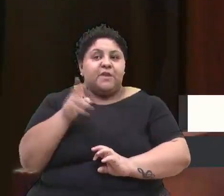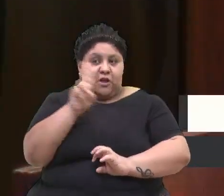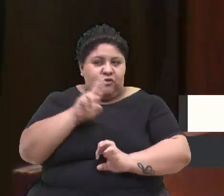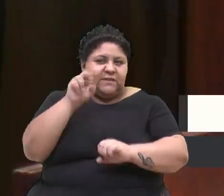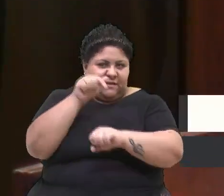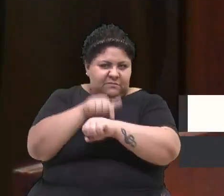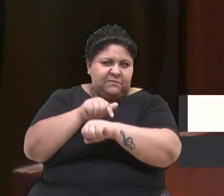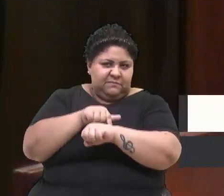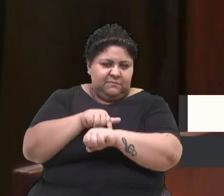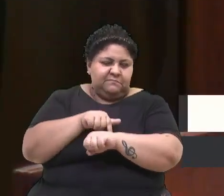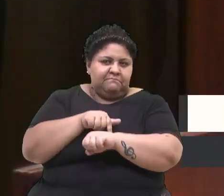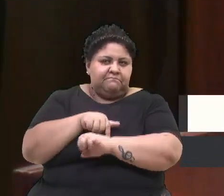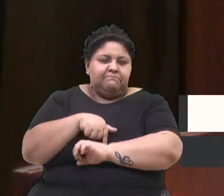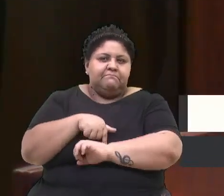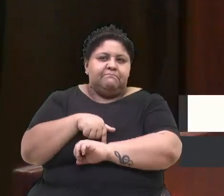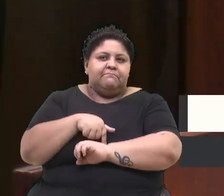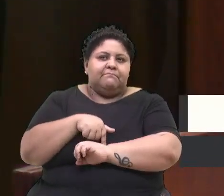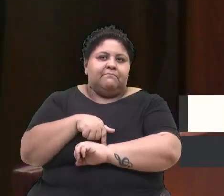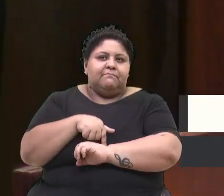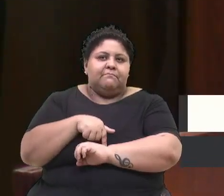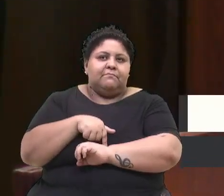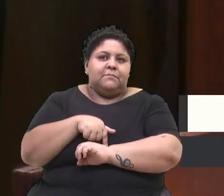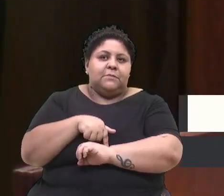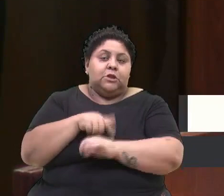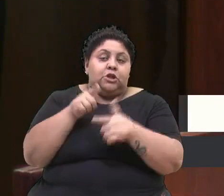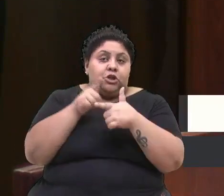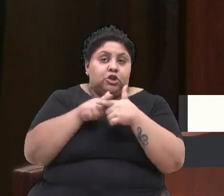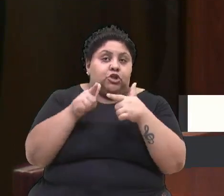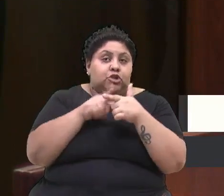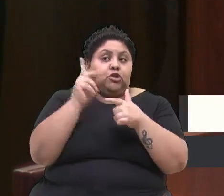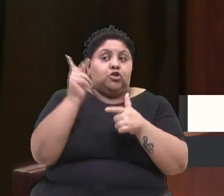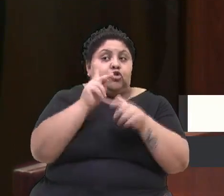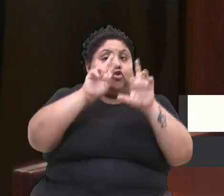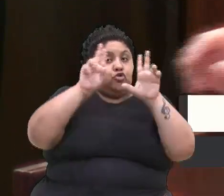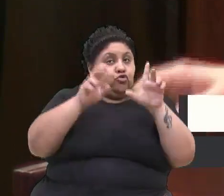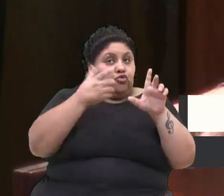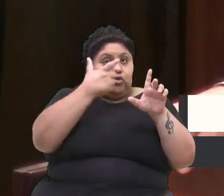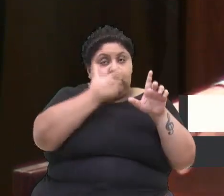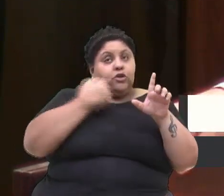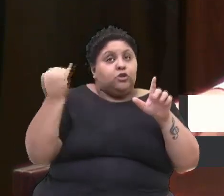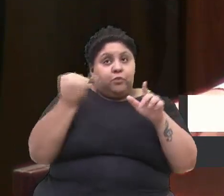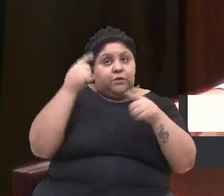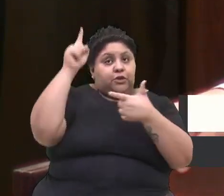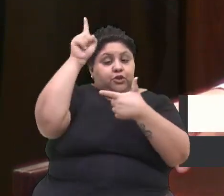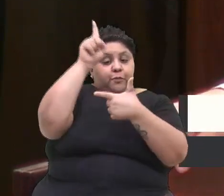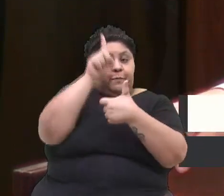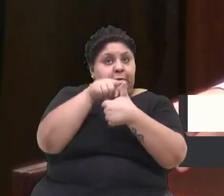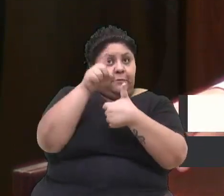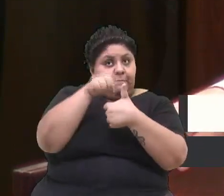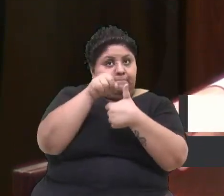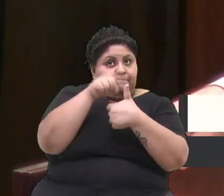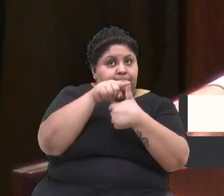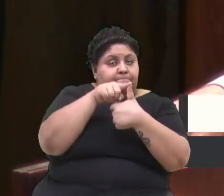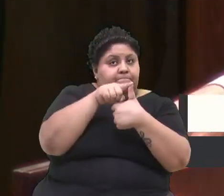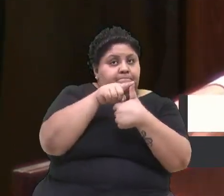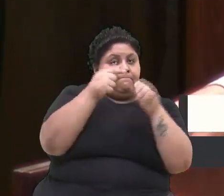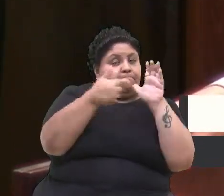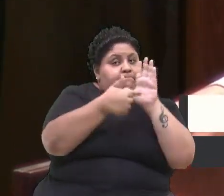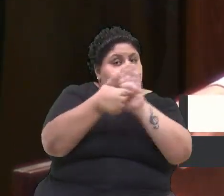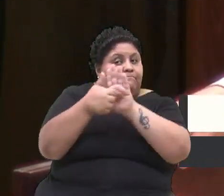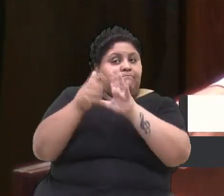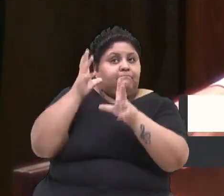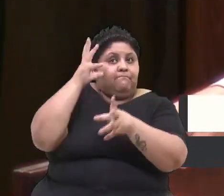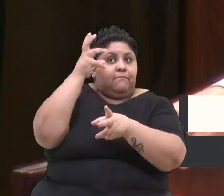tempo para dividir em duas questões que eu julgo importantes. Primeiro, uma prestação de contas sobre a ida